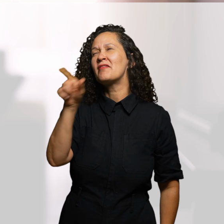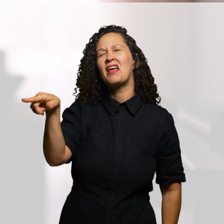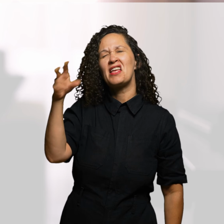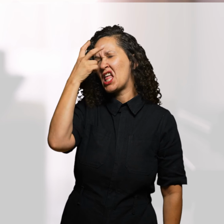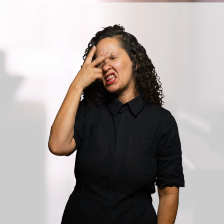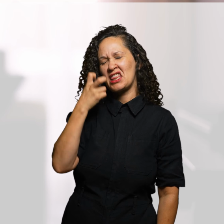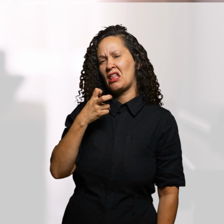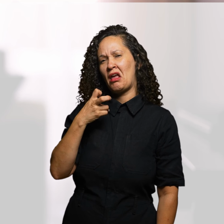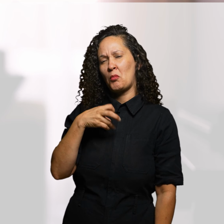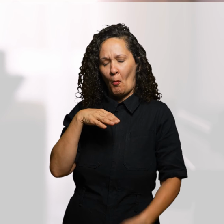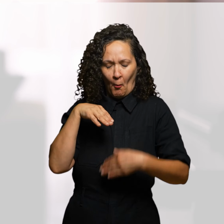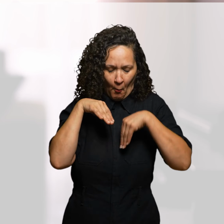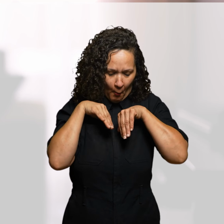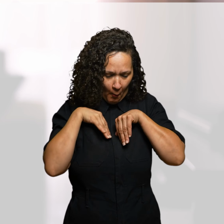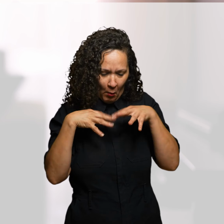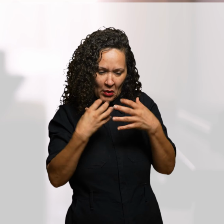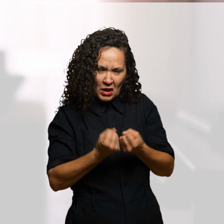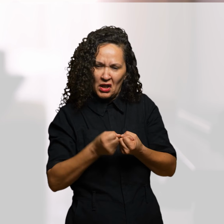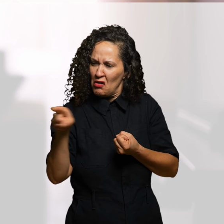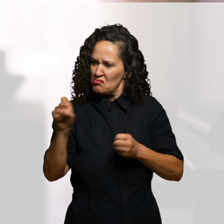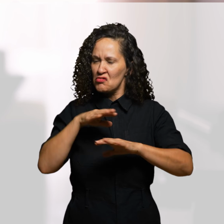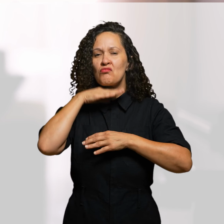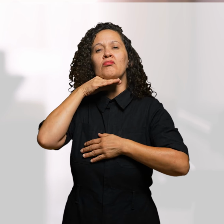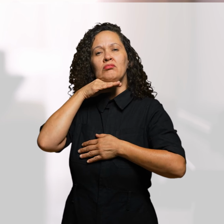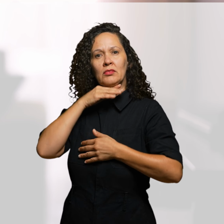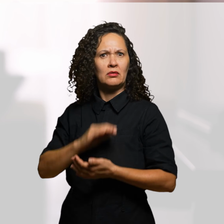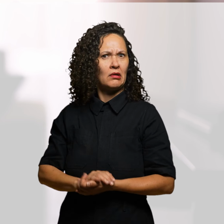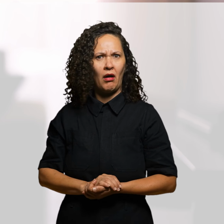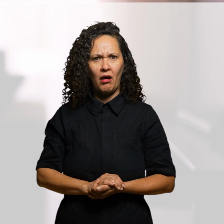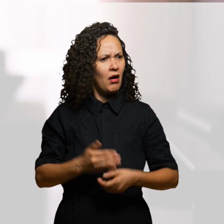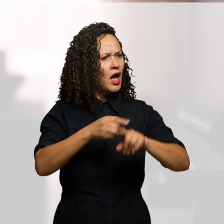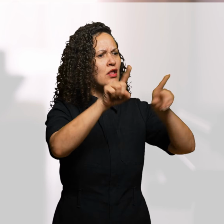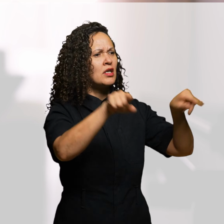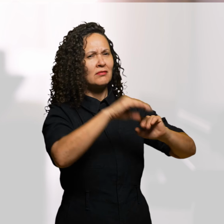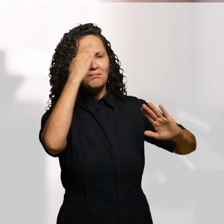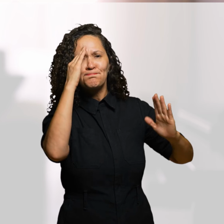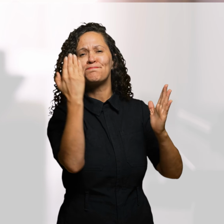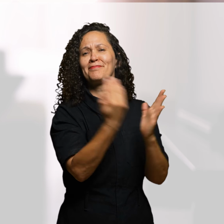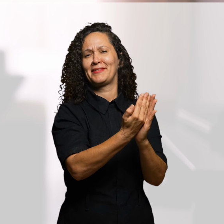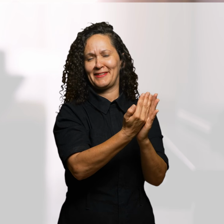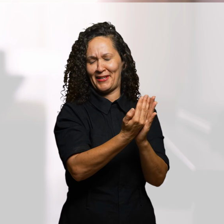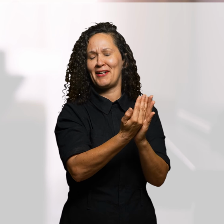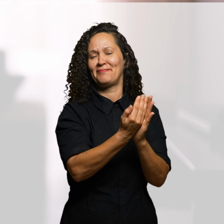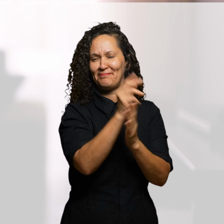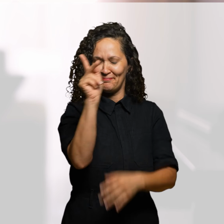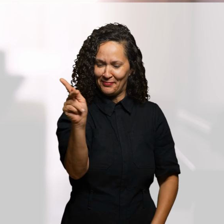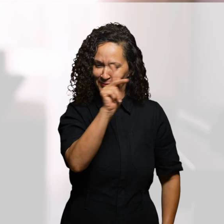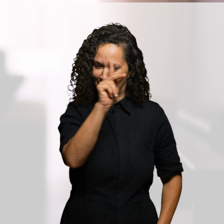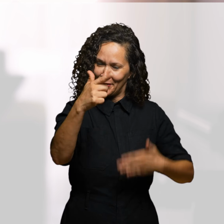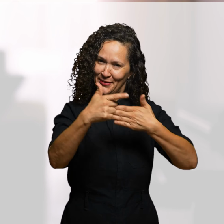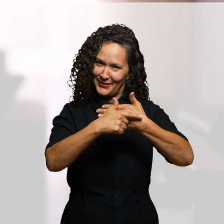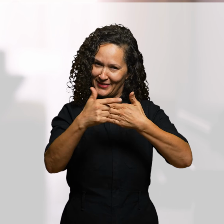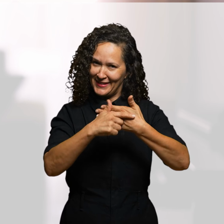você é cega, você tem que baixar a cabeça, você está muito tupetuda. Então, de repente, se ela entrar na sala de aula e ser respeitada como professora e como